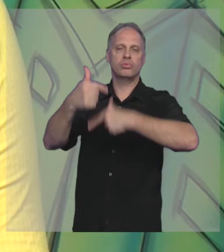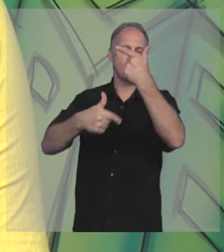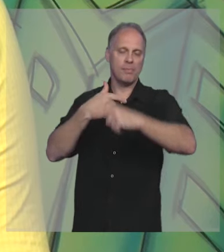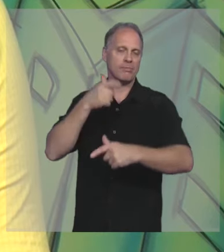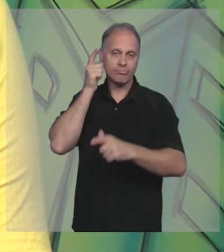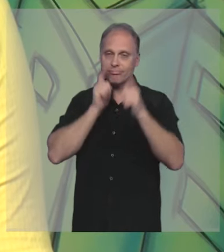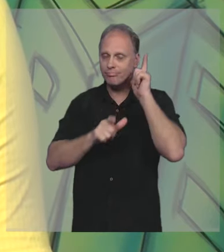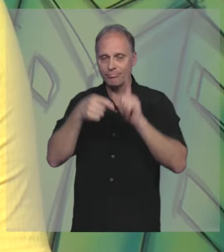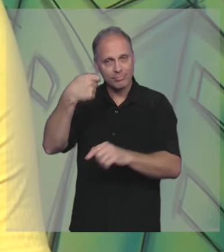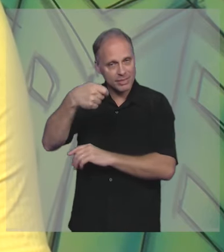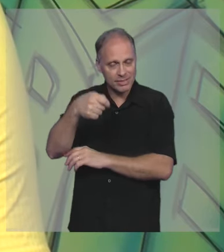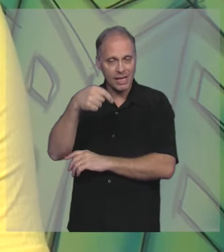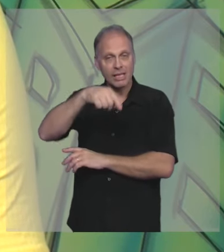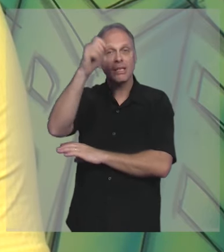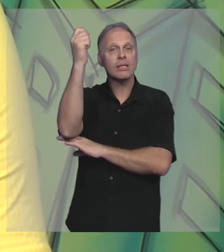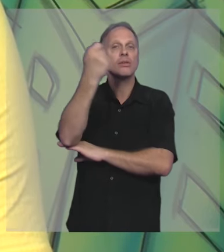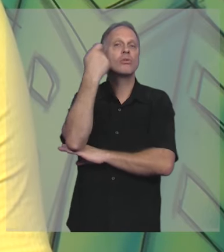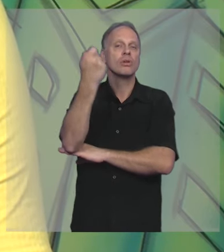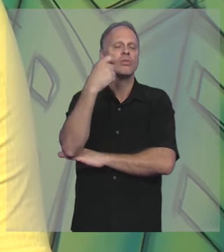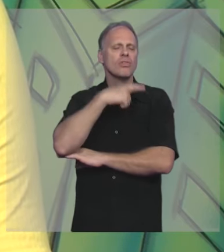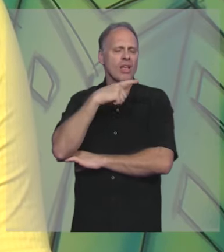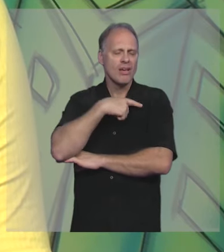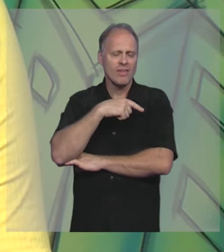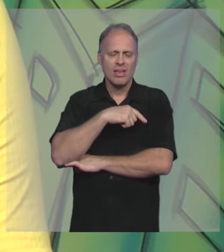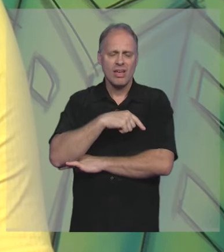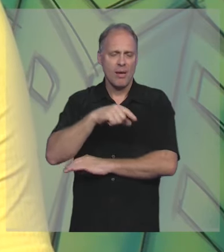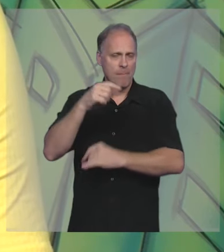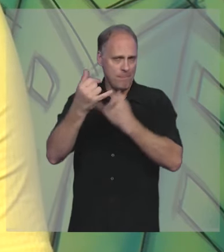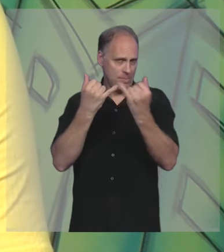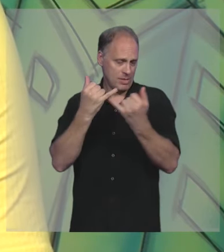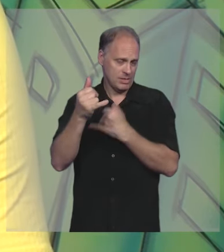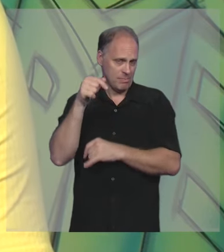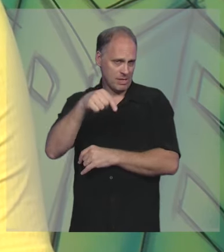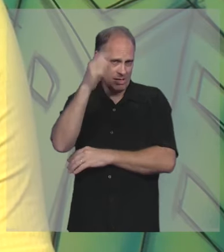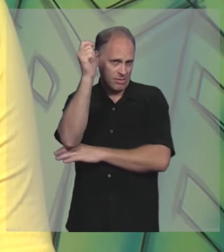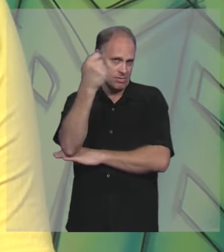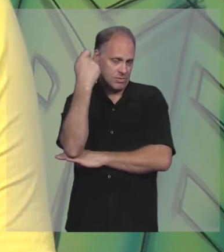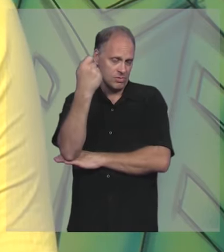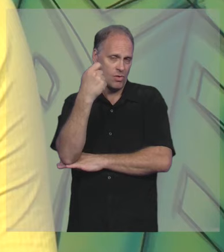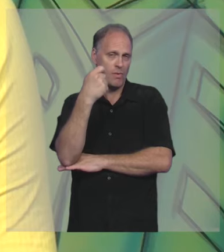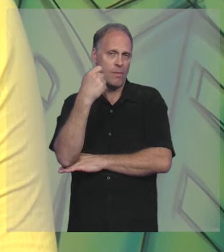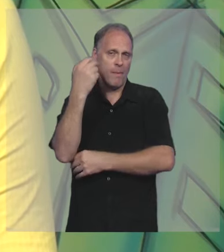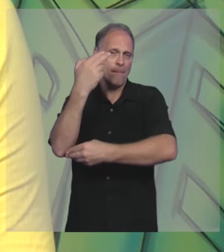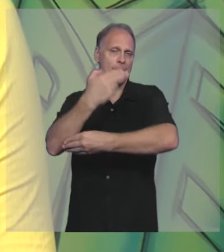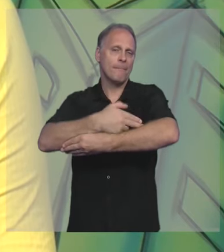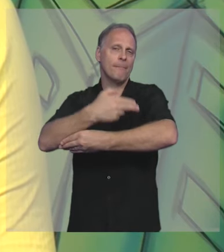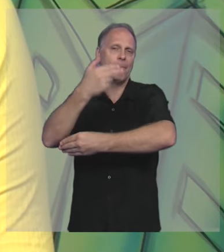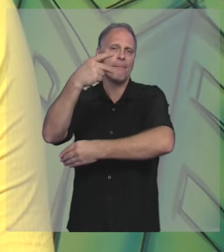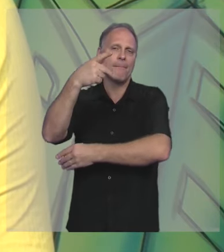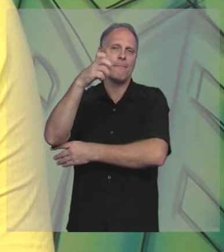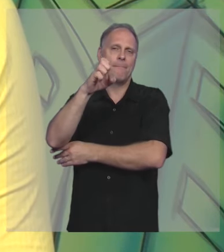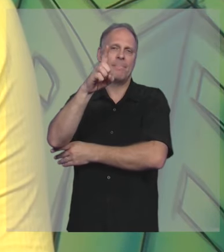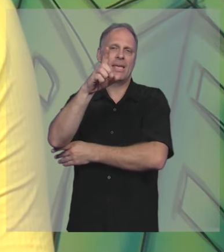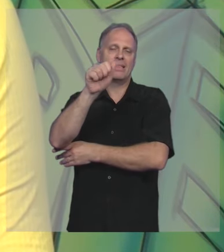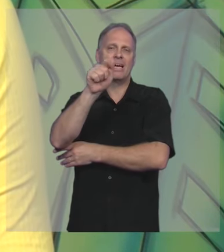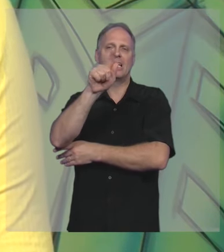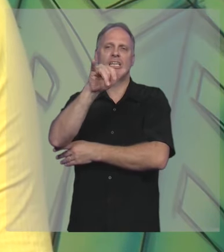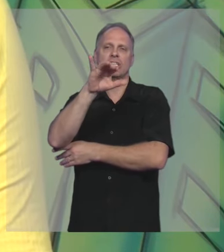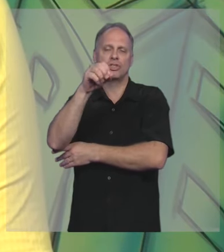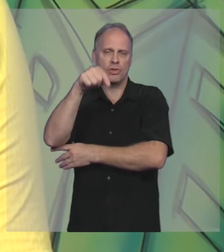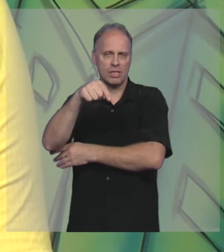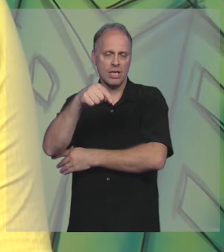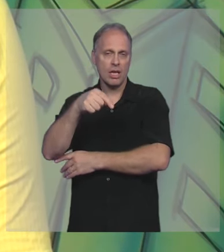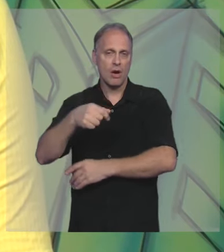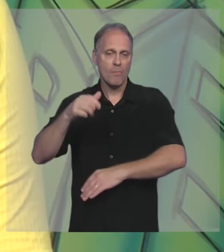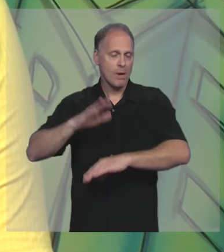nossos serviços. No Rio Grande do Sul, nós tivemos várias vezes as questões, por exemplo, dos nossos pedágios, né? Os nossos pedágios no Rio Grande do